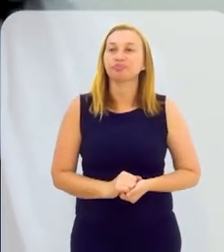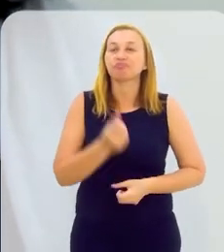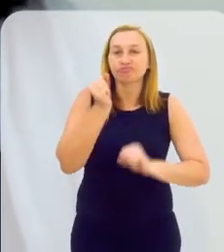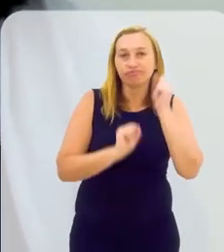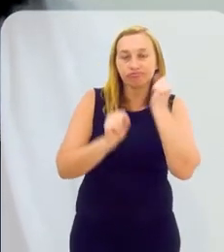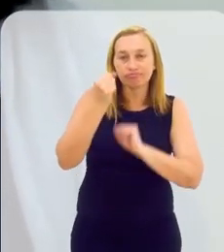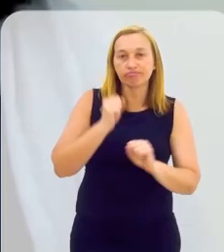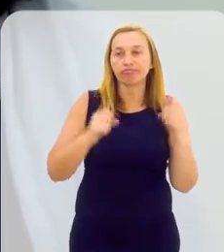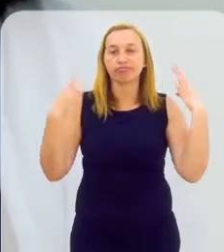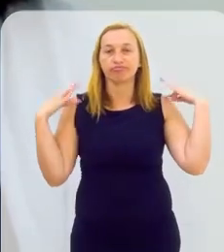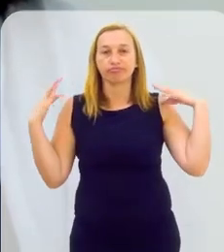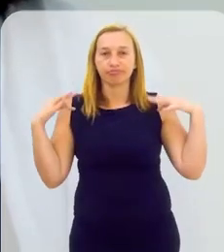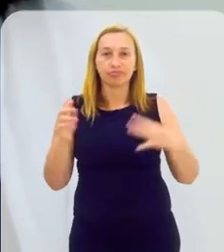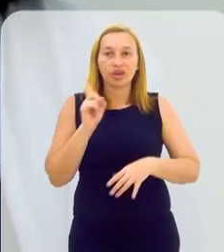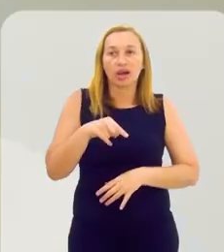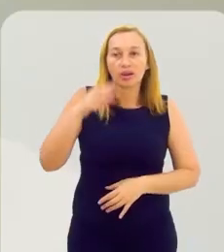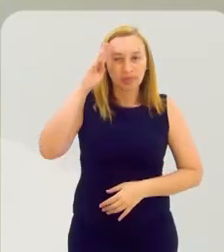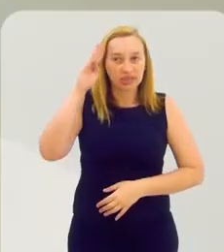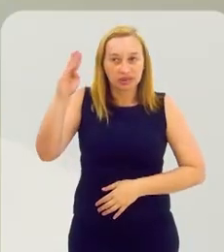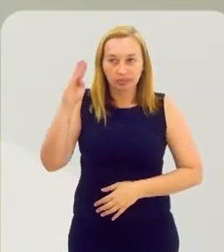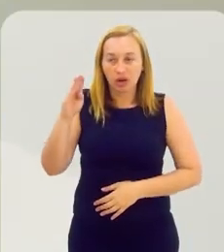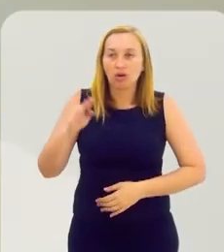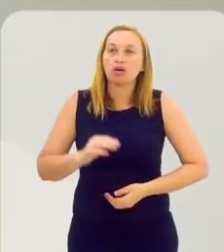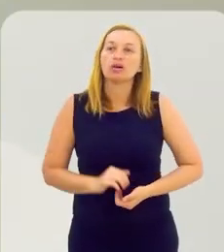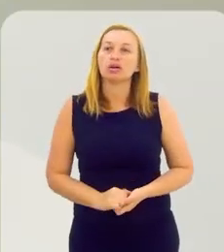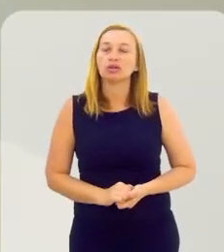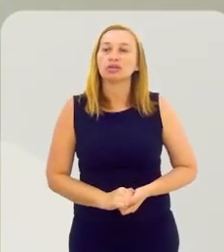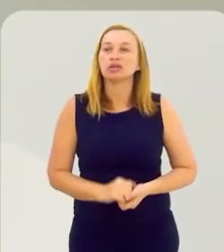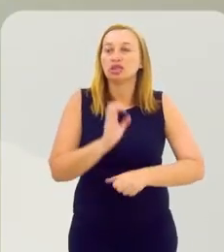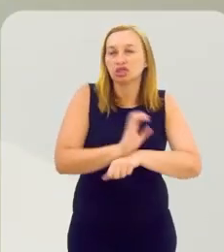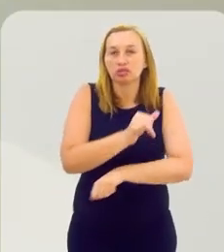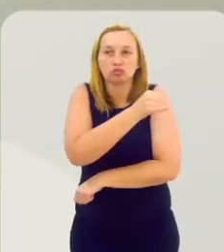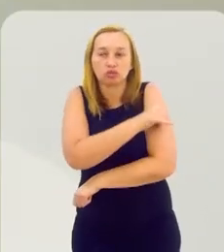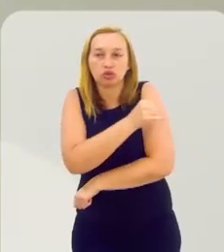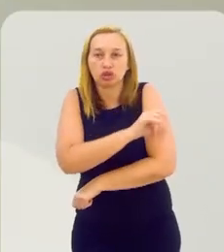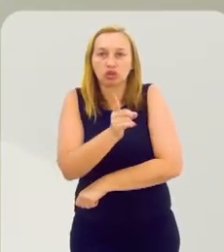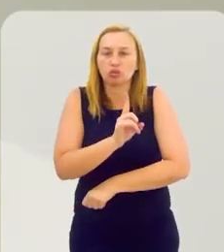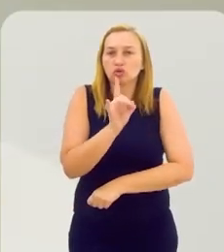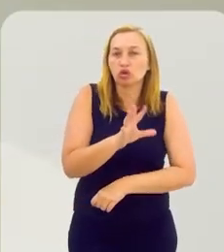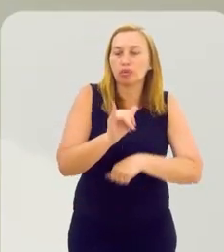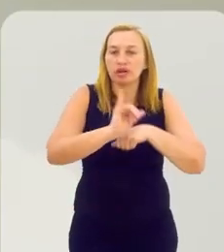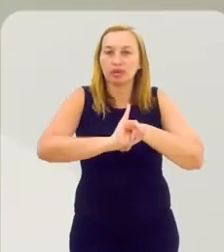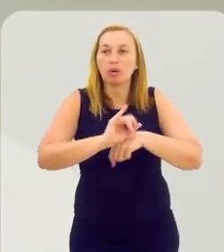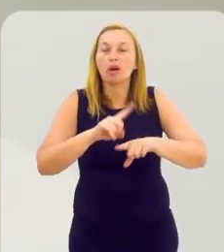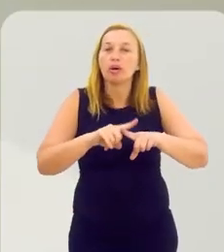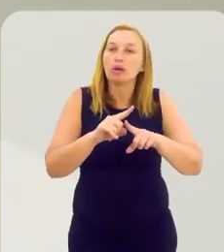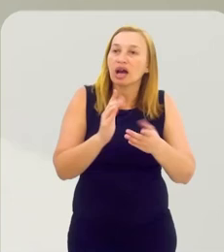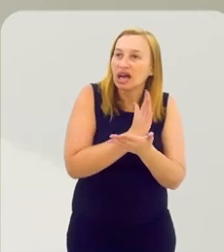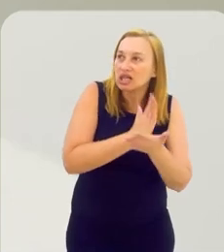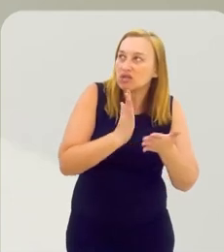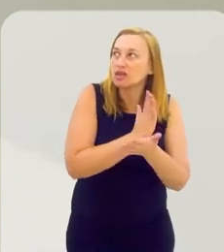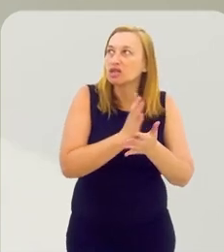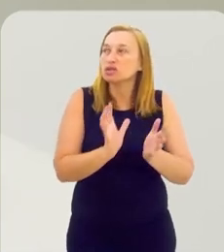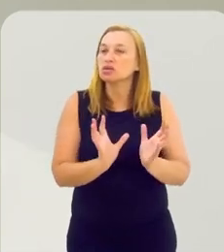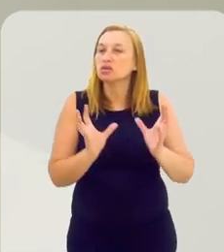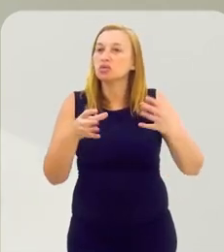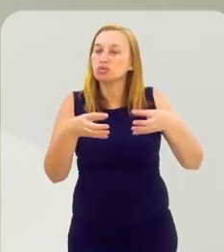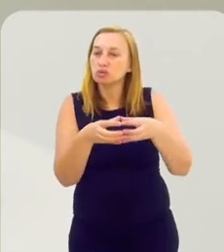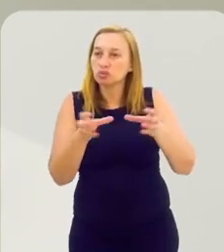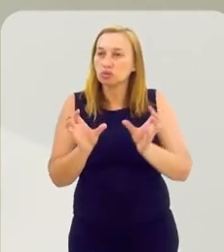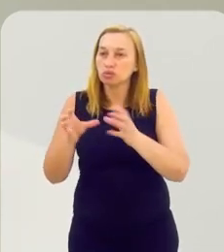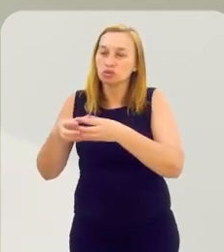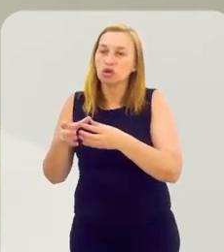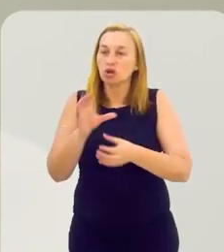turismo, ela é fundamental, eu diria, para o estado do Rio de Janeiro, não só para a capital. Muitas vezes tem os grandes símbolos da capital,